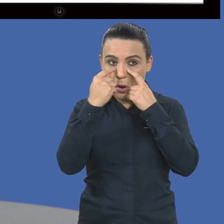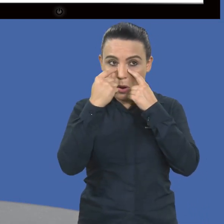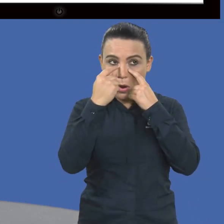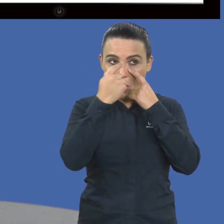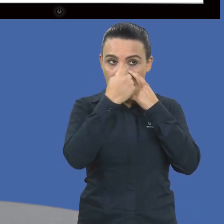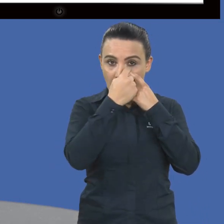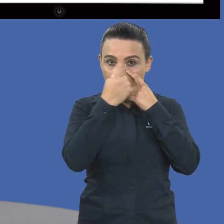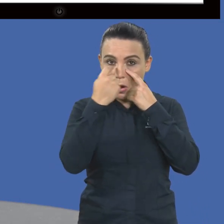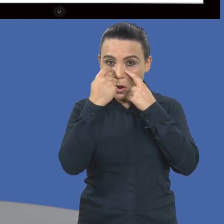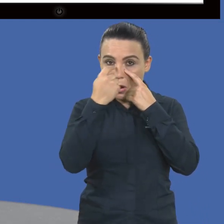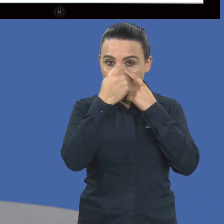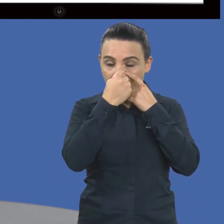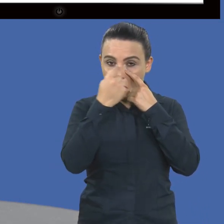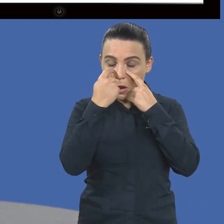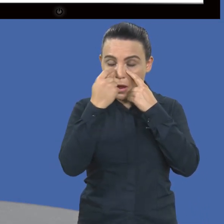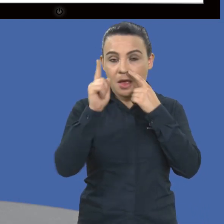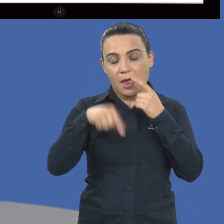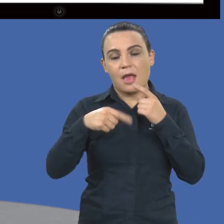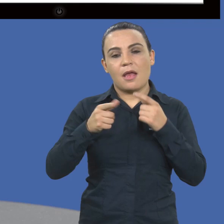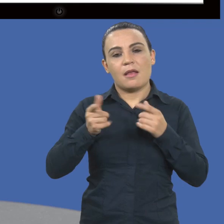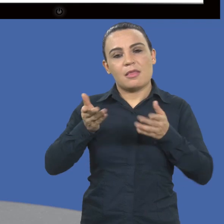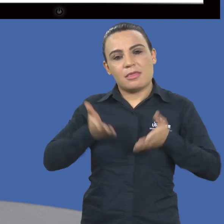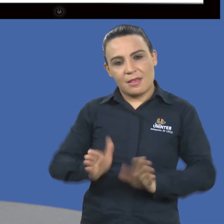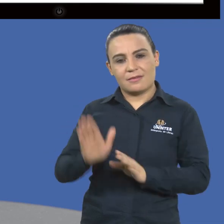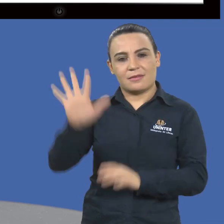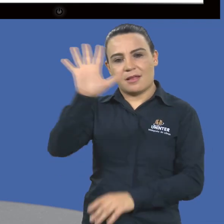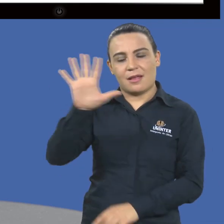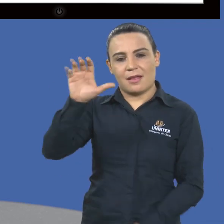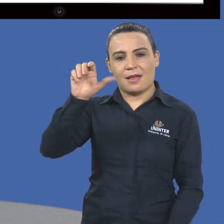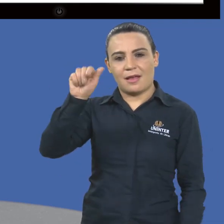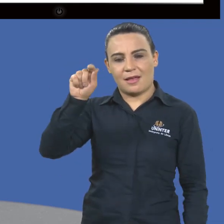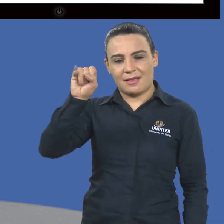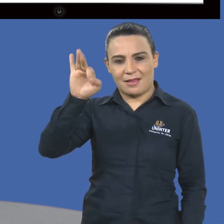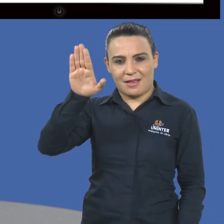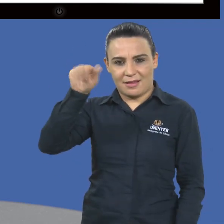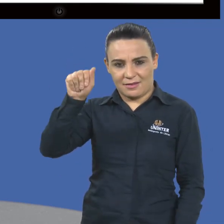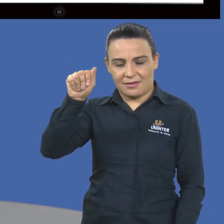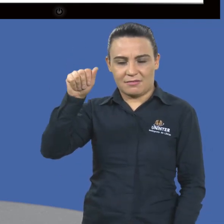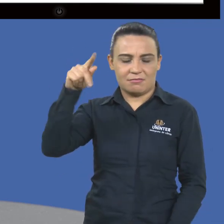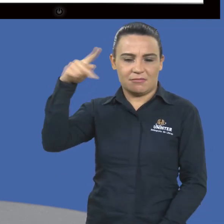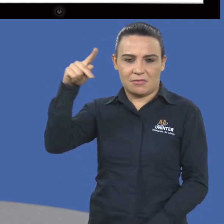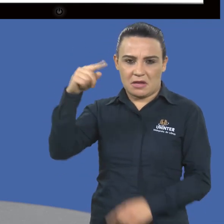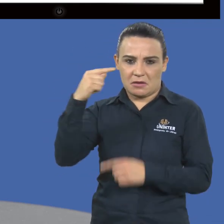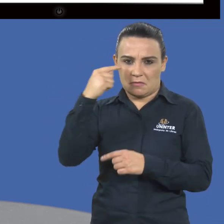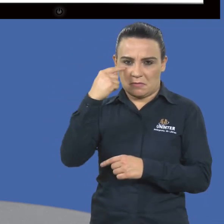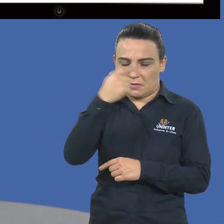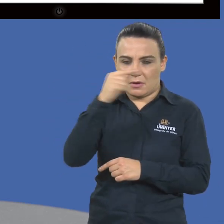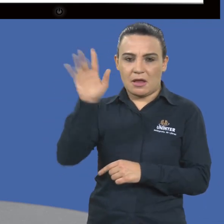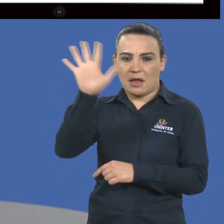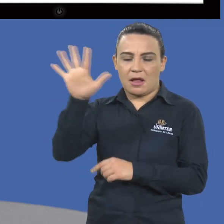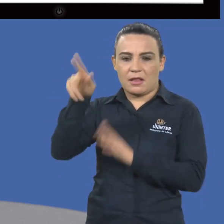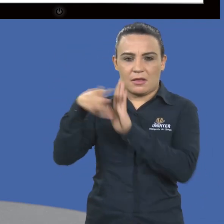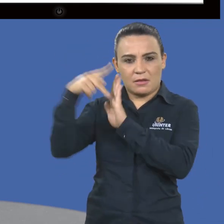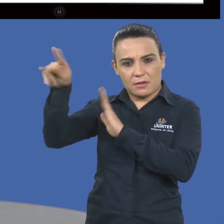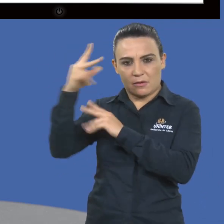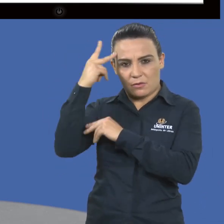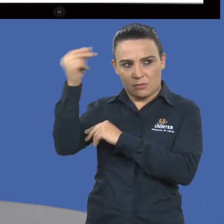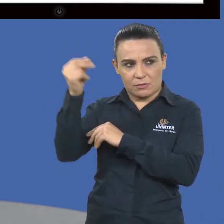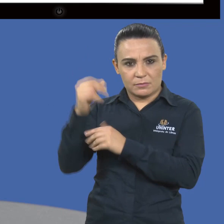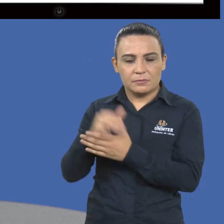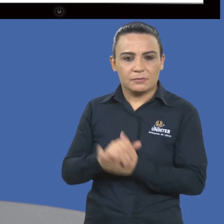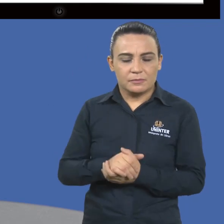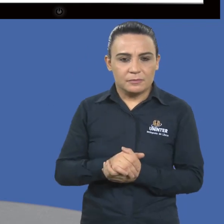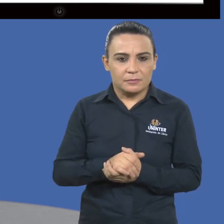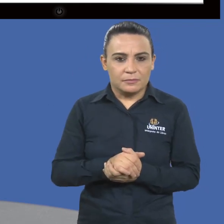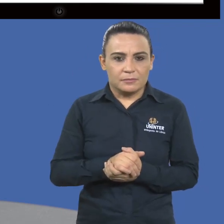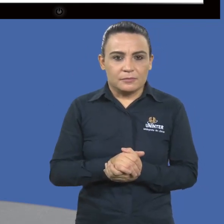que dá um olhar de uma pessoa de origem asiática, mas é um sinal cardinal a prega epicântica.